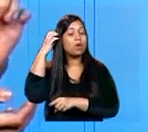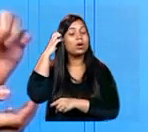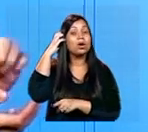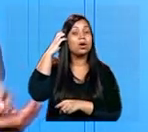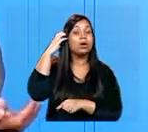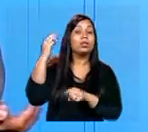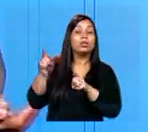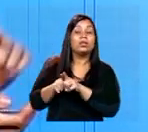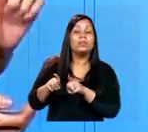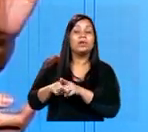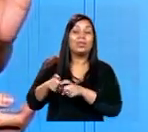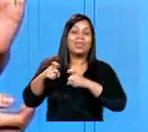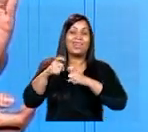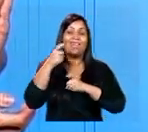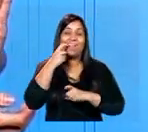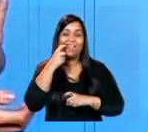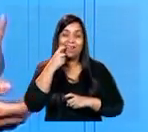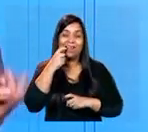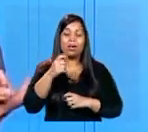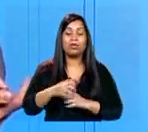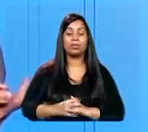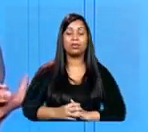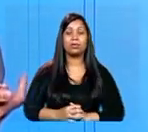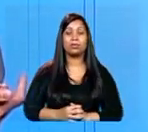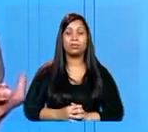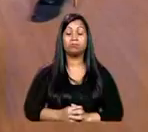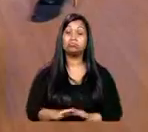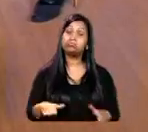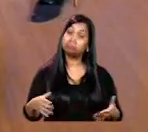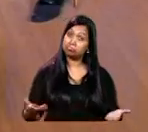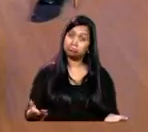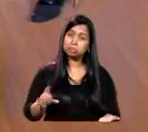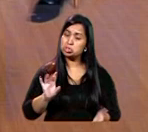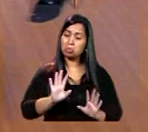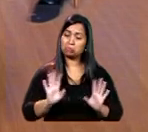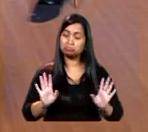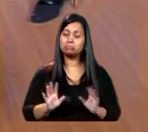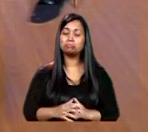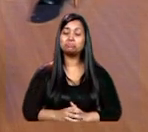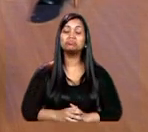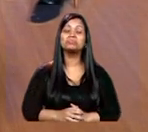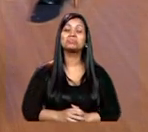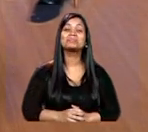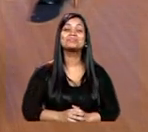ocupacional, odontólogo. Eu acredito que sejam só esses.